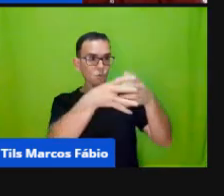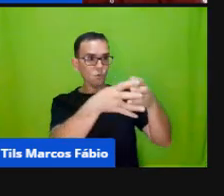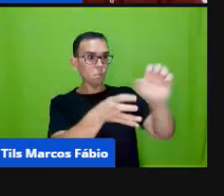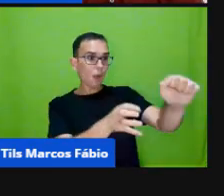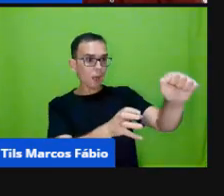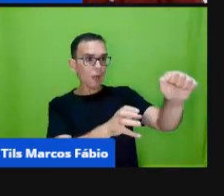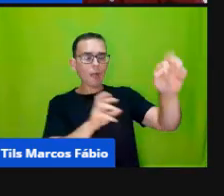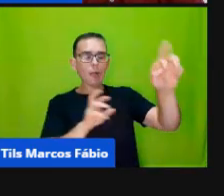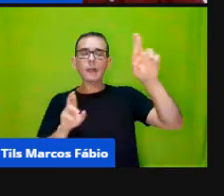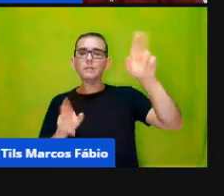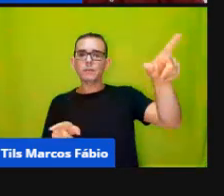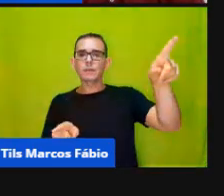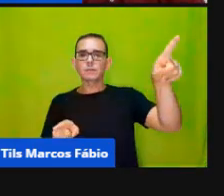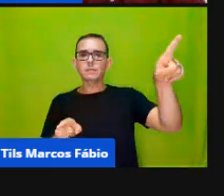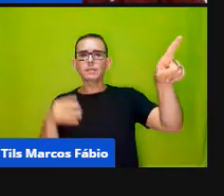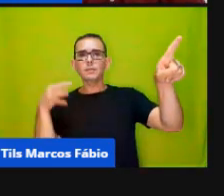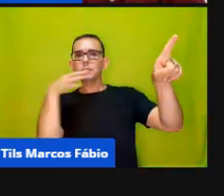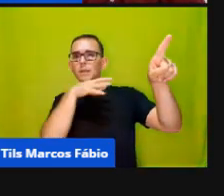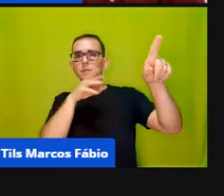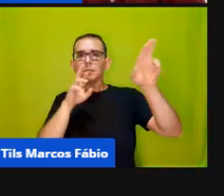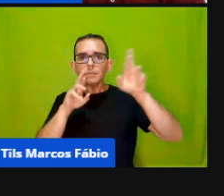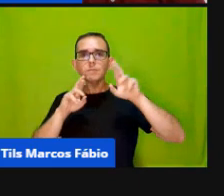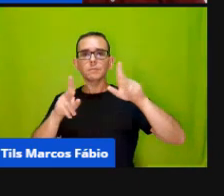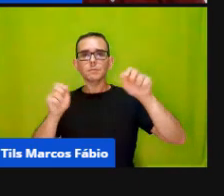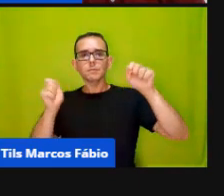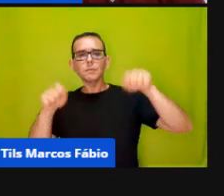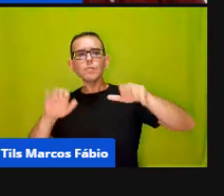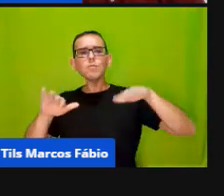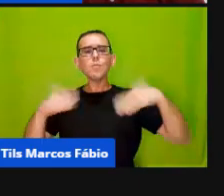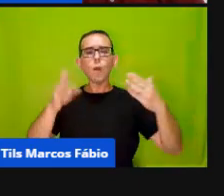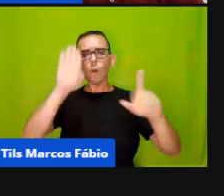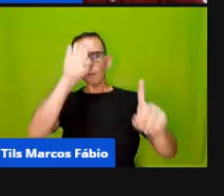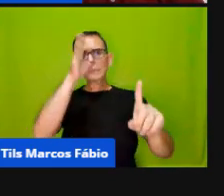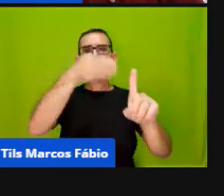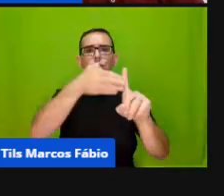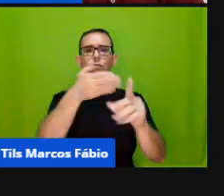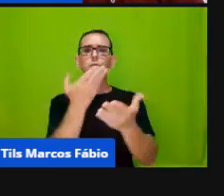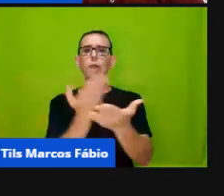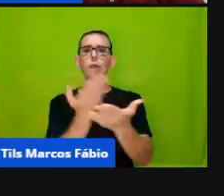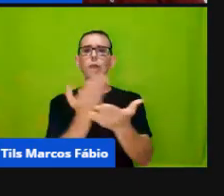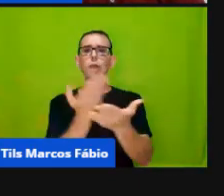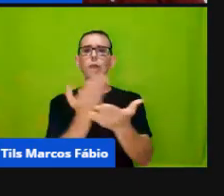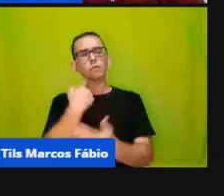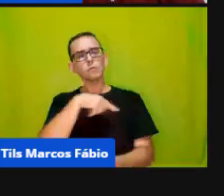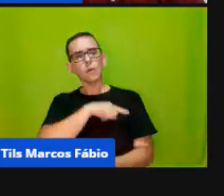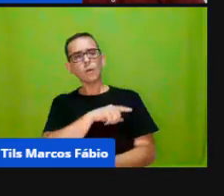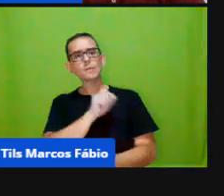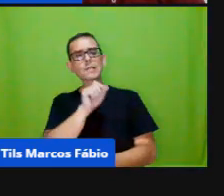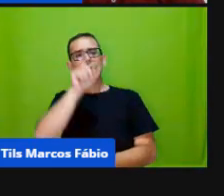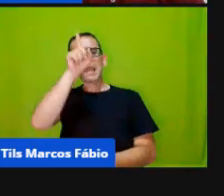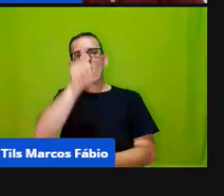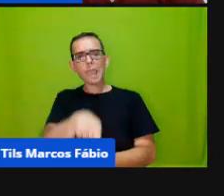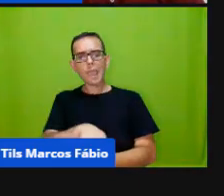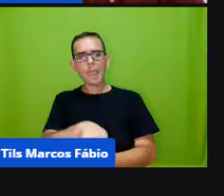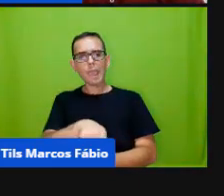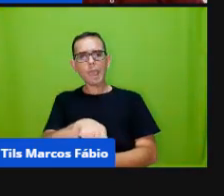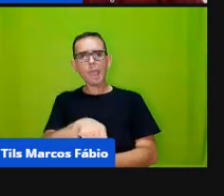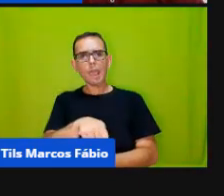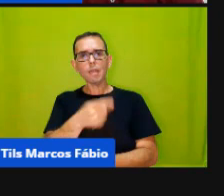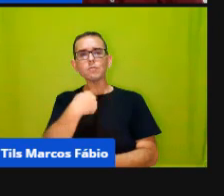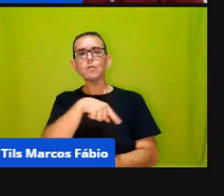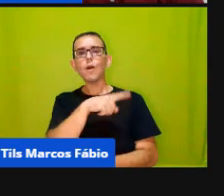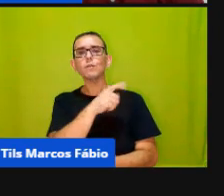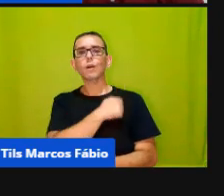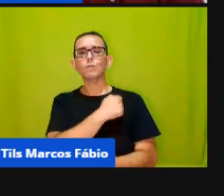Então, a gente tem que perceber bem qual é o objetivo da nossa aula e quem é o nosso cliente, né? Quem